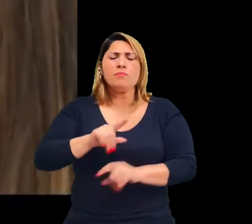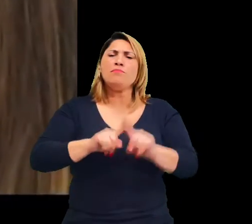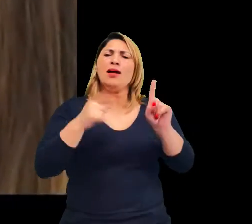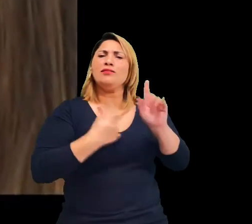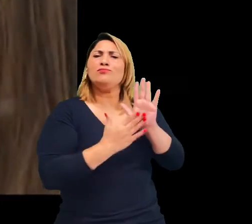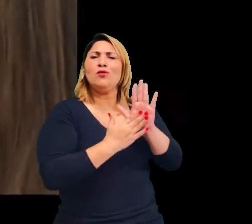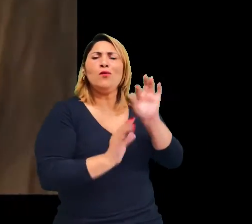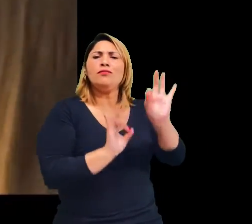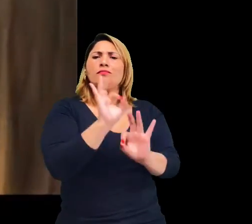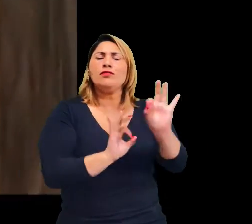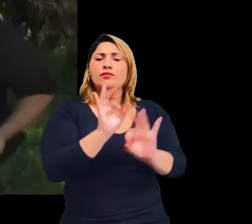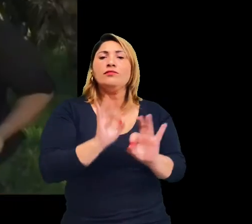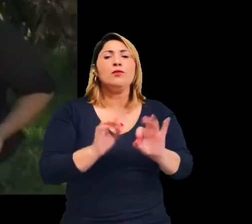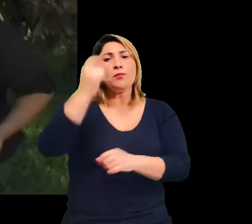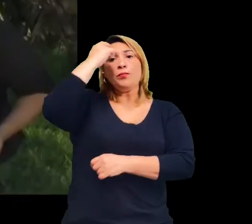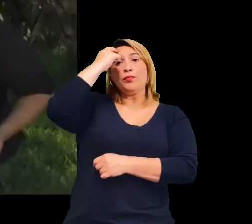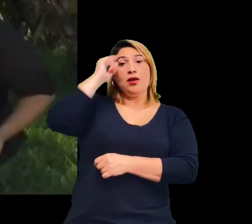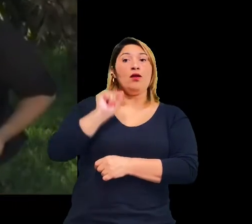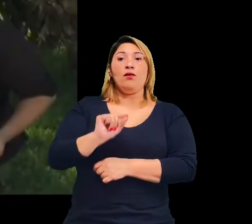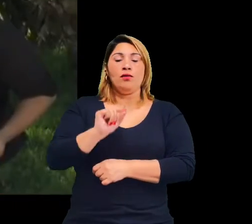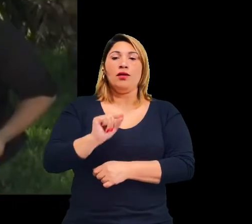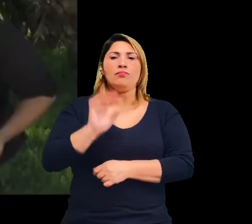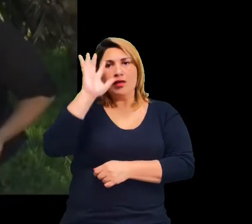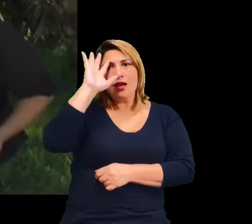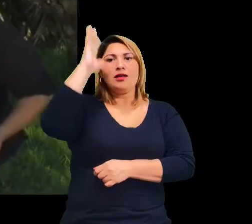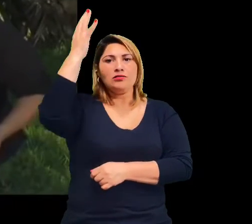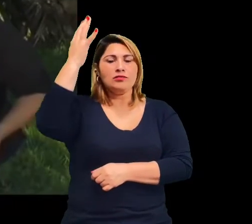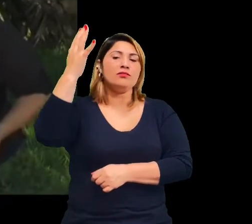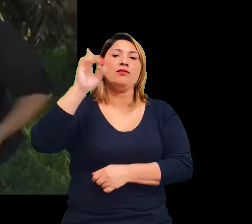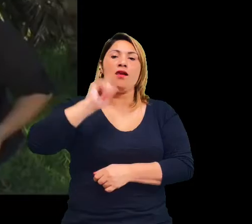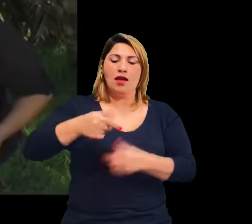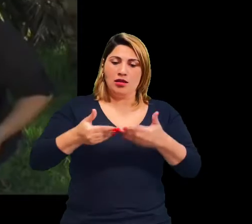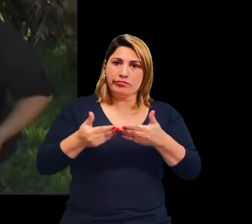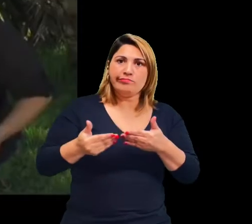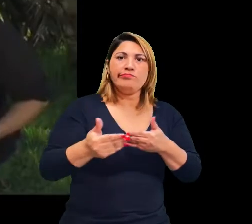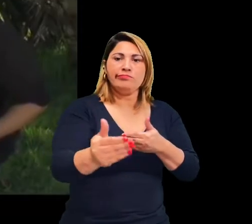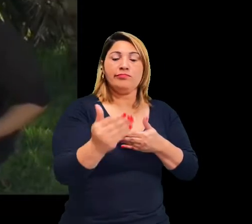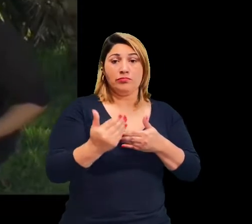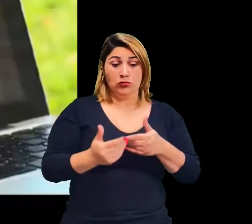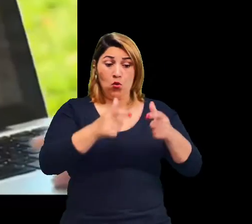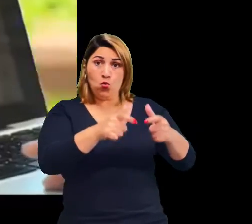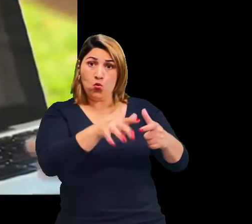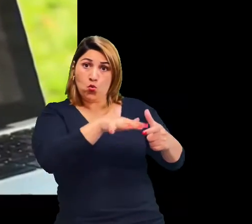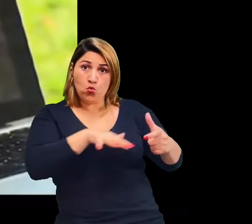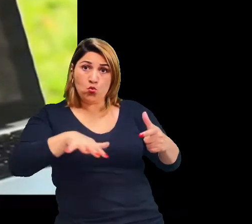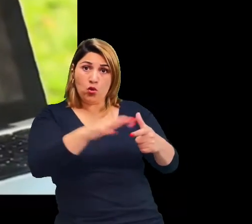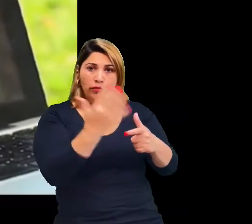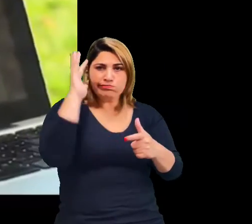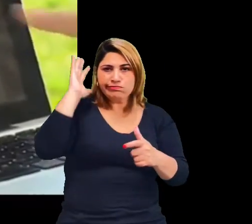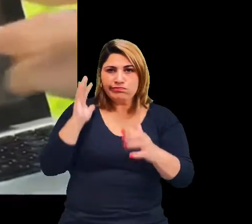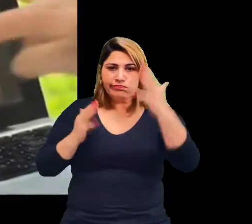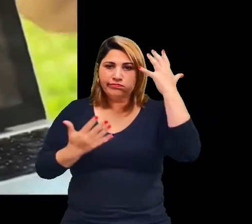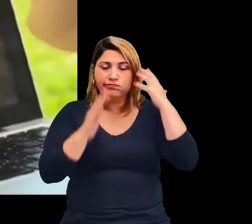né, dentro para resolver é, a partir dessa mata, dessas aldeias, colocar o